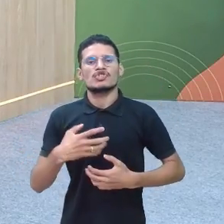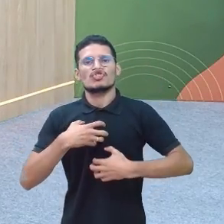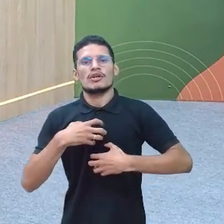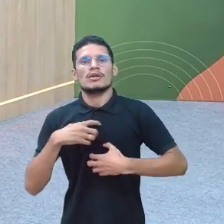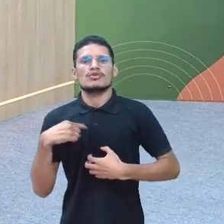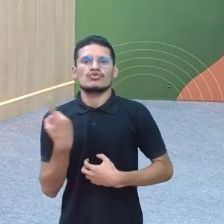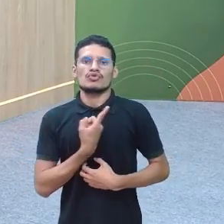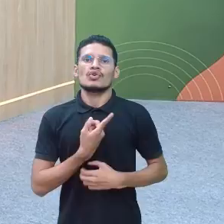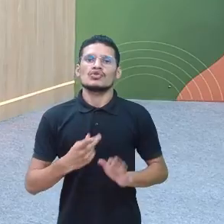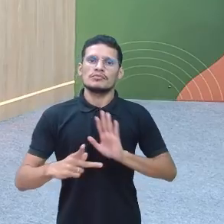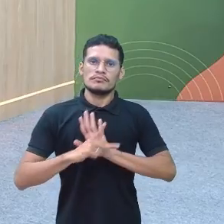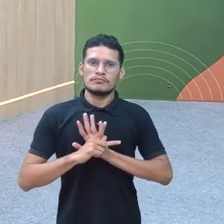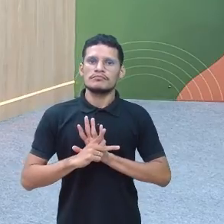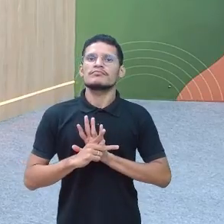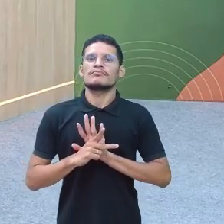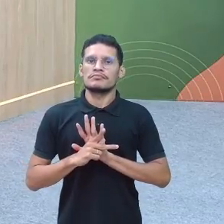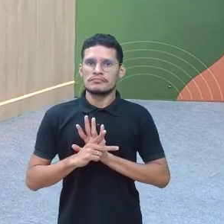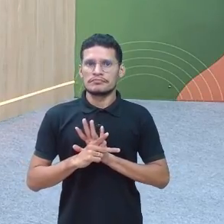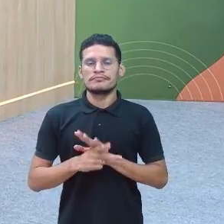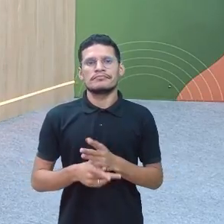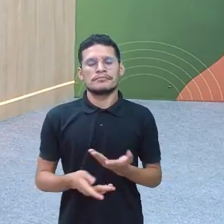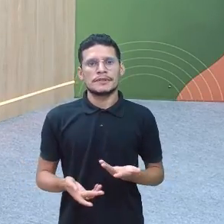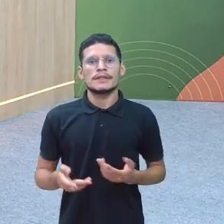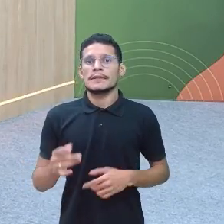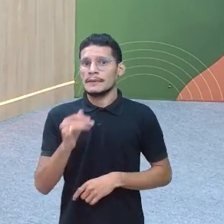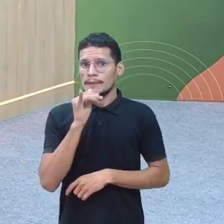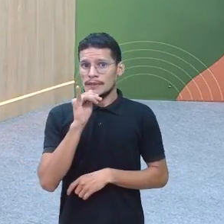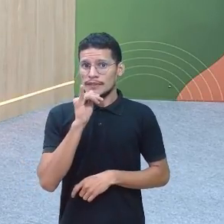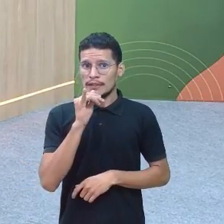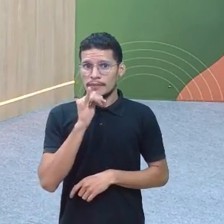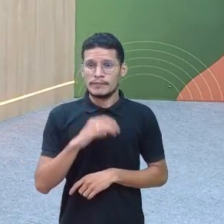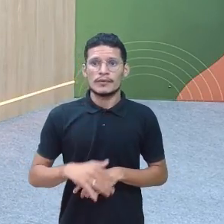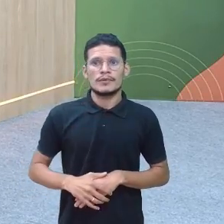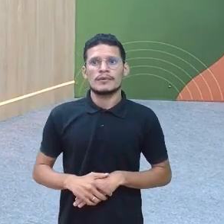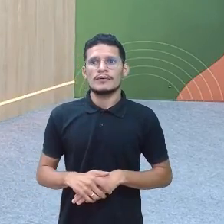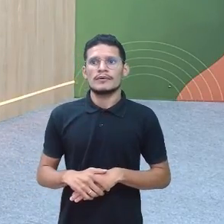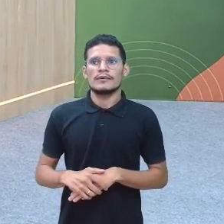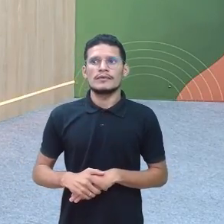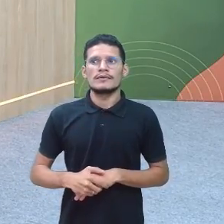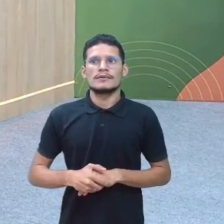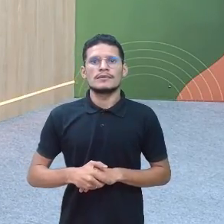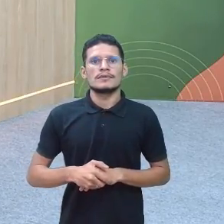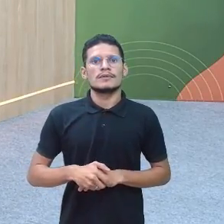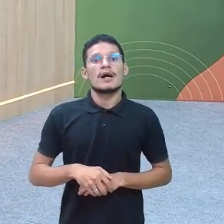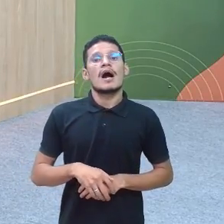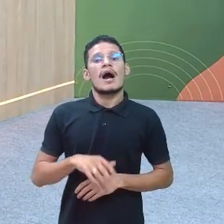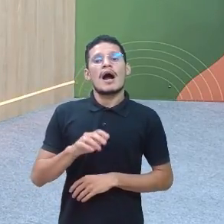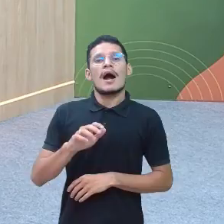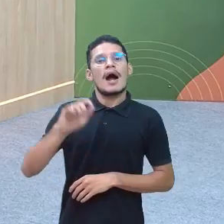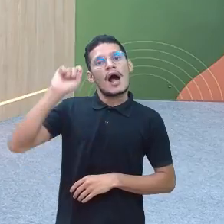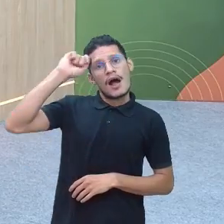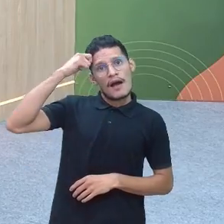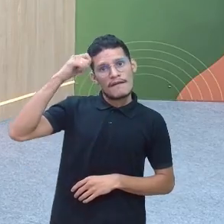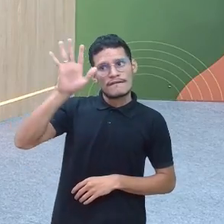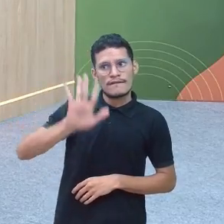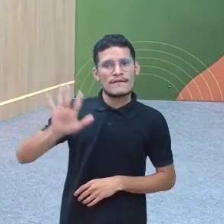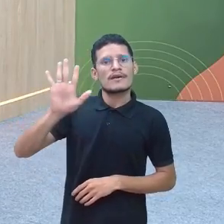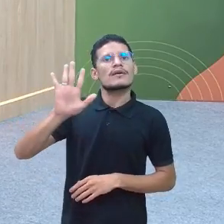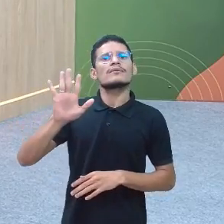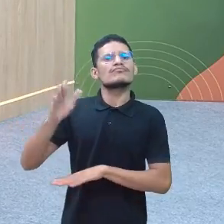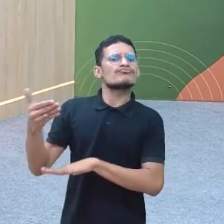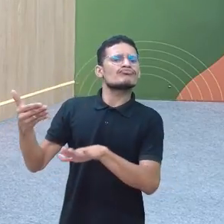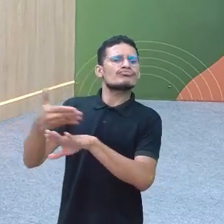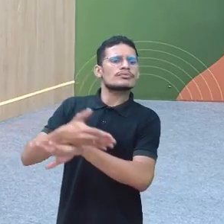jeitinho nosso, né? Ou seja, por exemplo, o afro, né? O africano, eles vinham para cá,